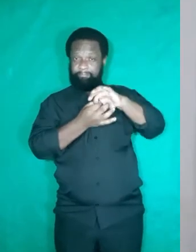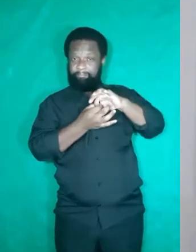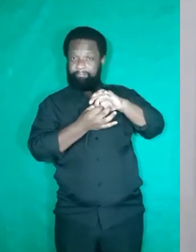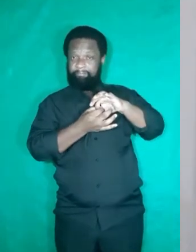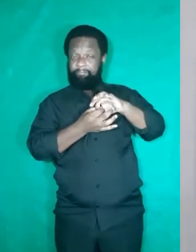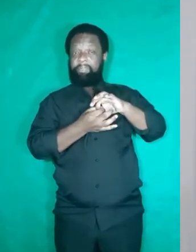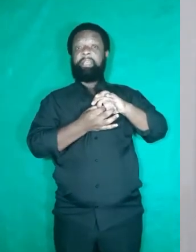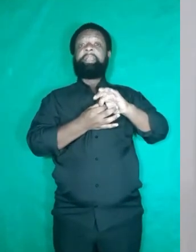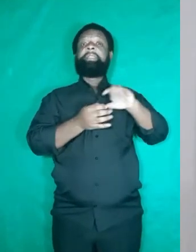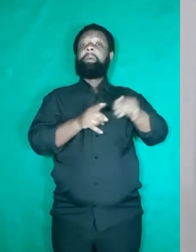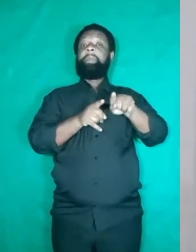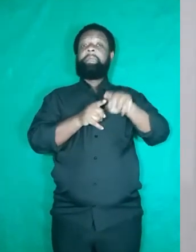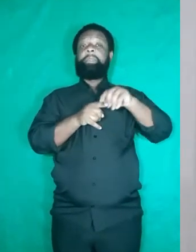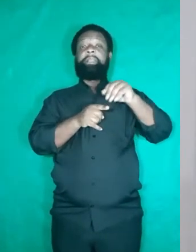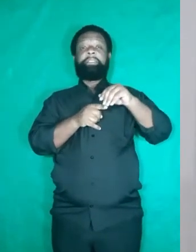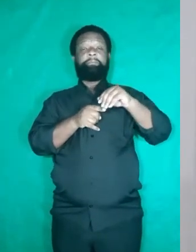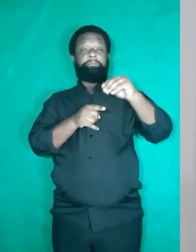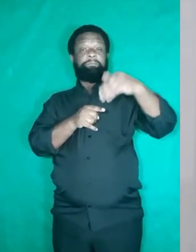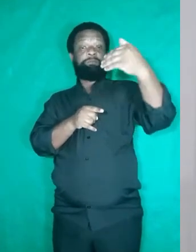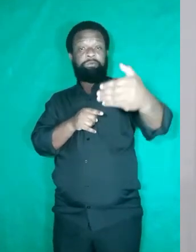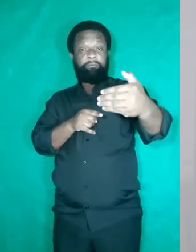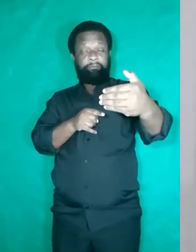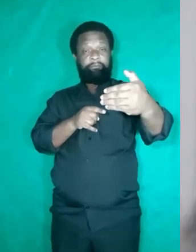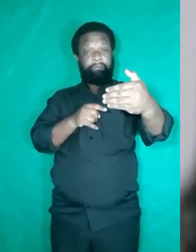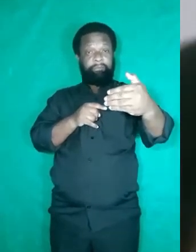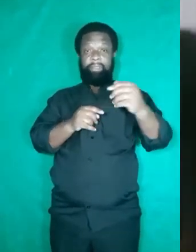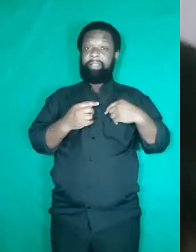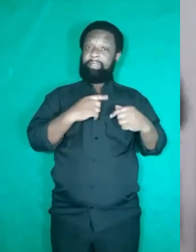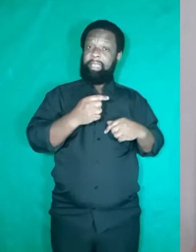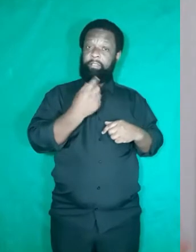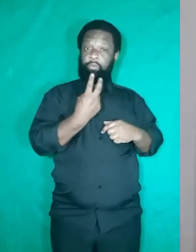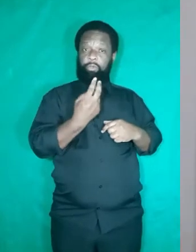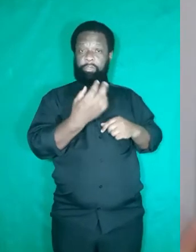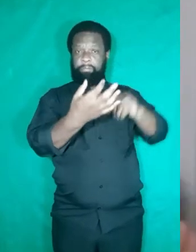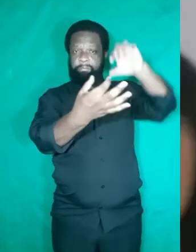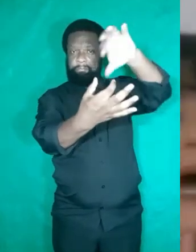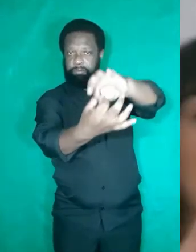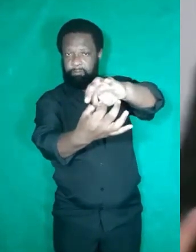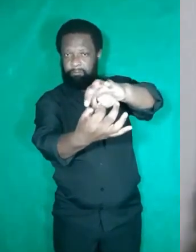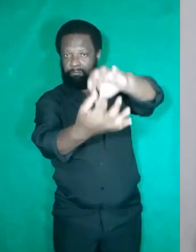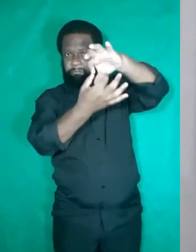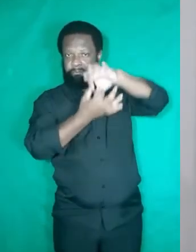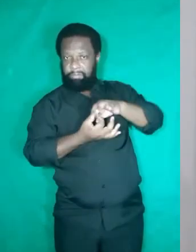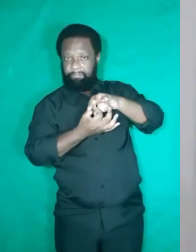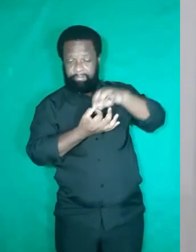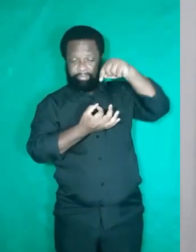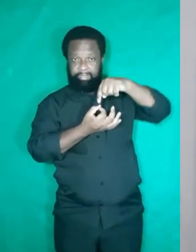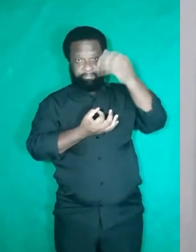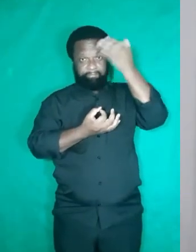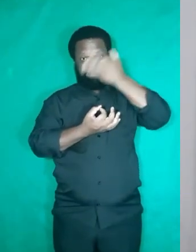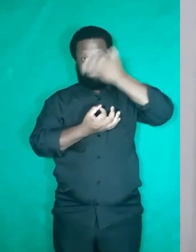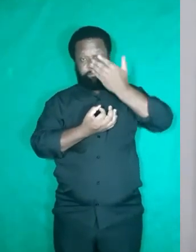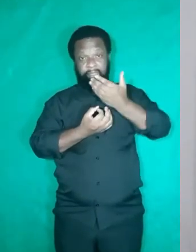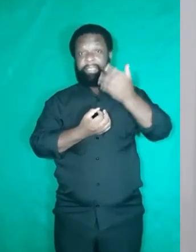aqui para trás, olha, atrás do plano, que está sendo representada por esse tracejado. Então aqui eu já tenho